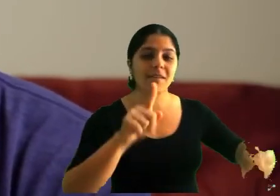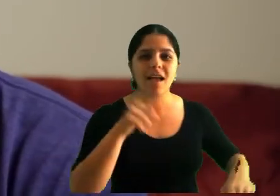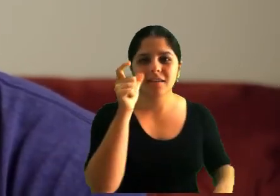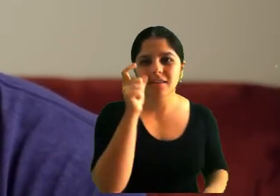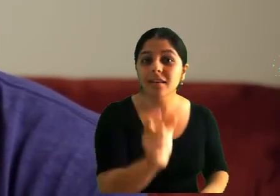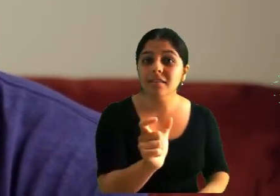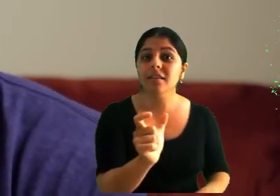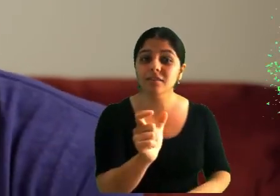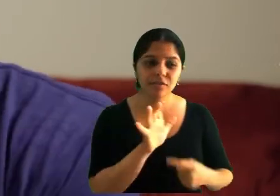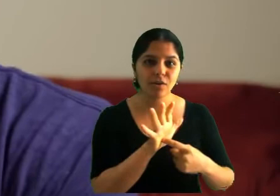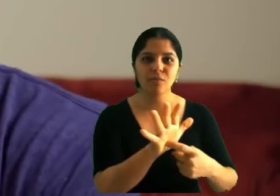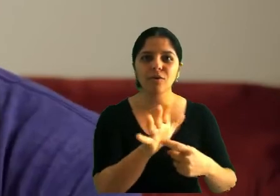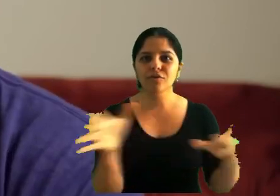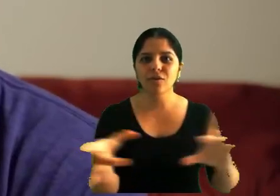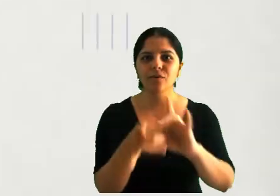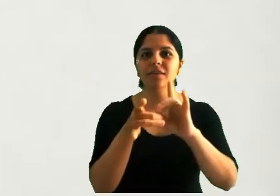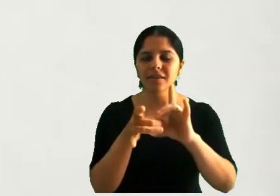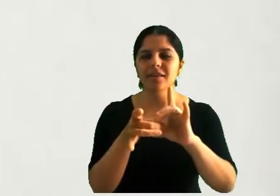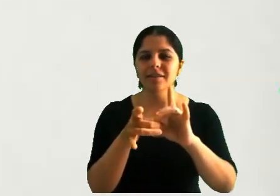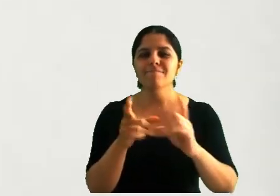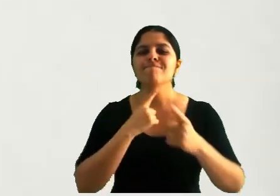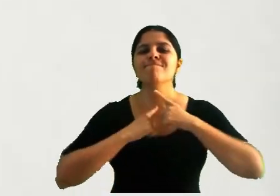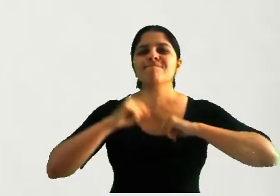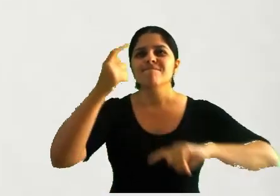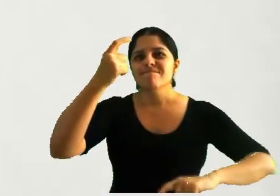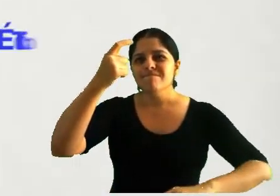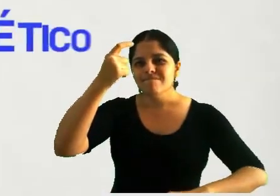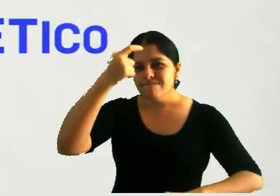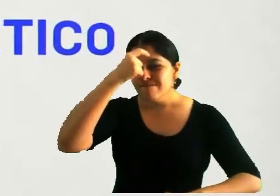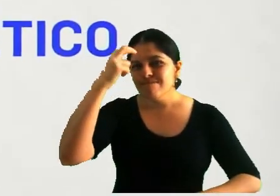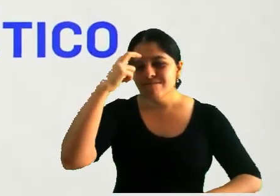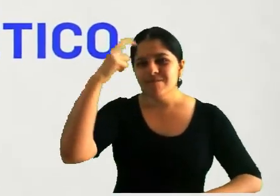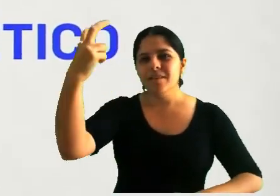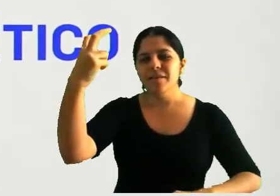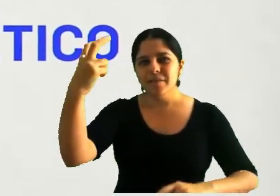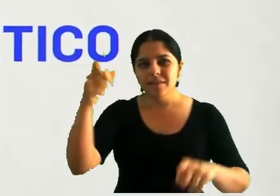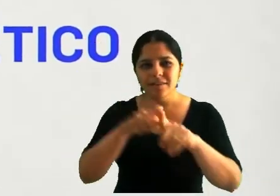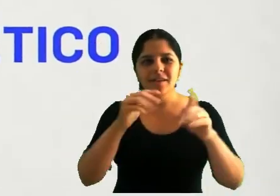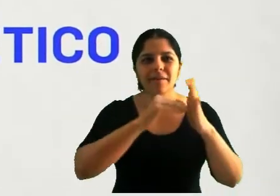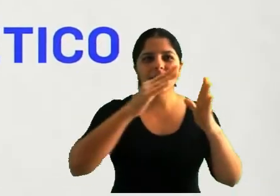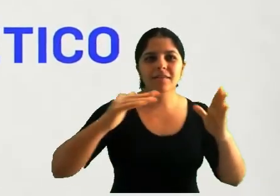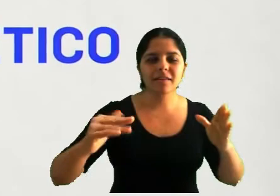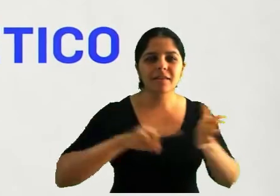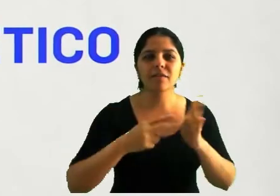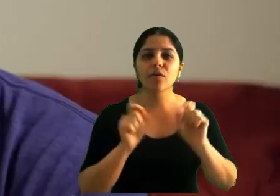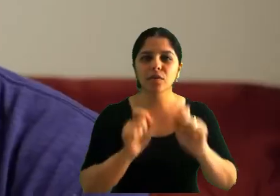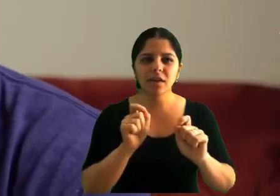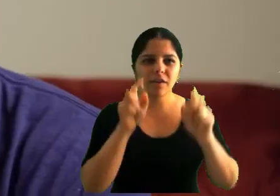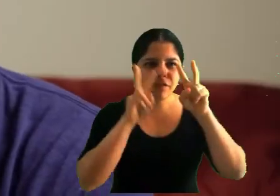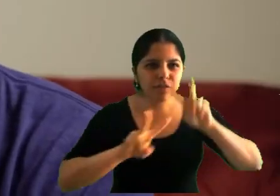considerada interessante quando ela consegue unir prazer intelectual e prazer estético, ou seja, quando um trabalho